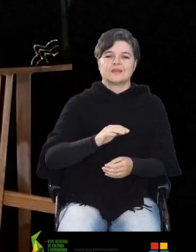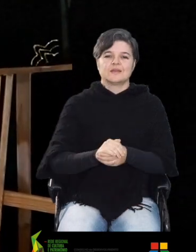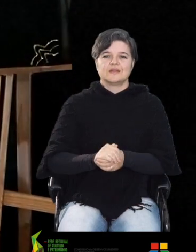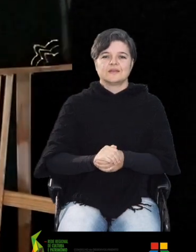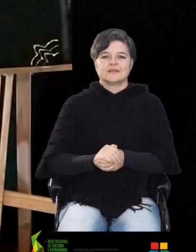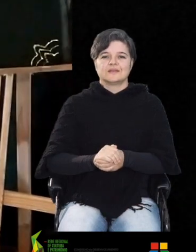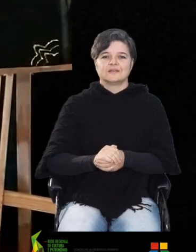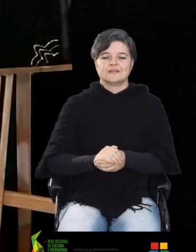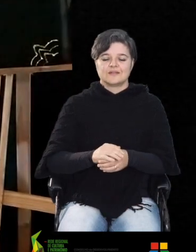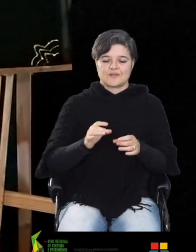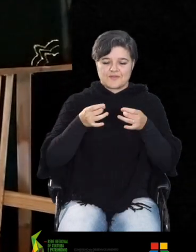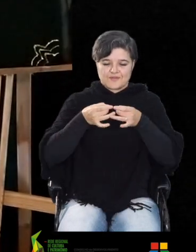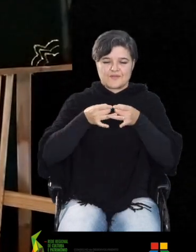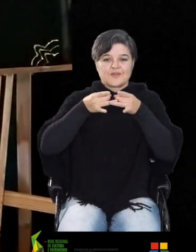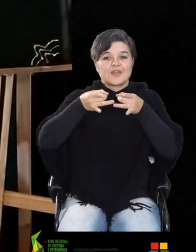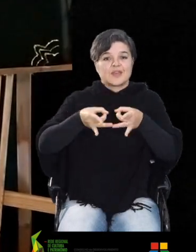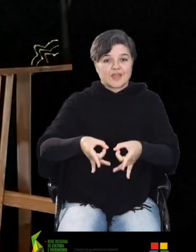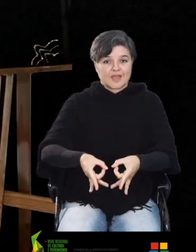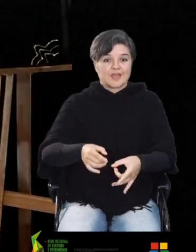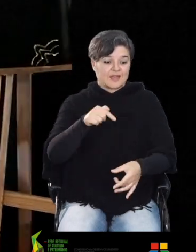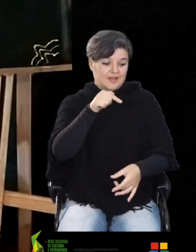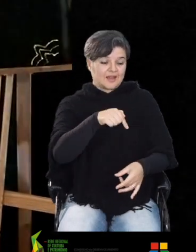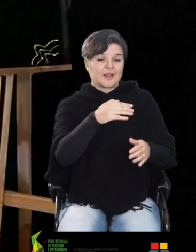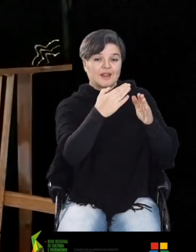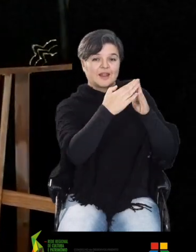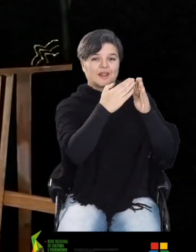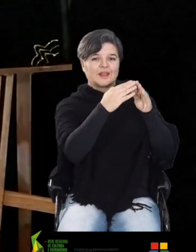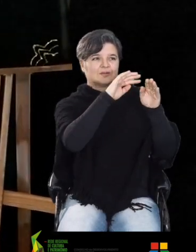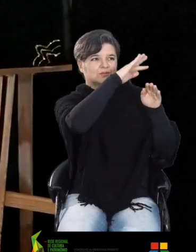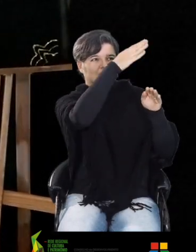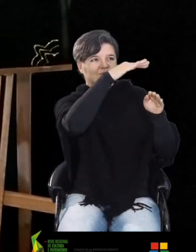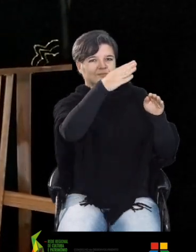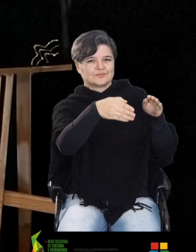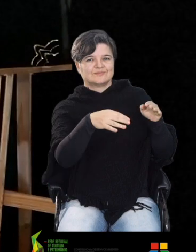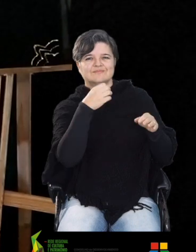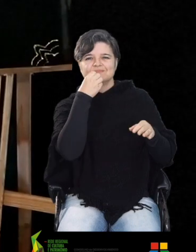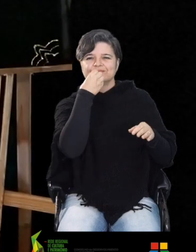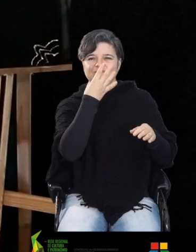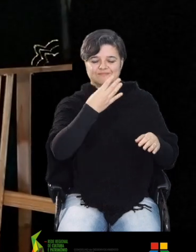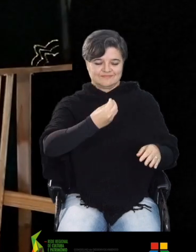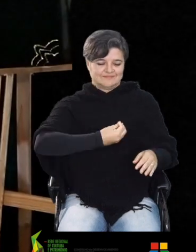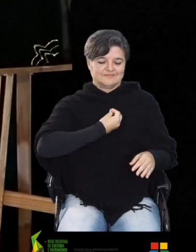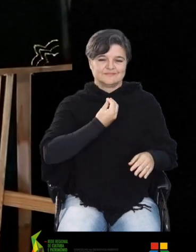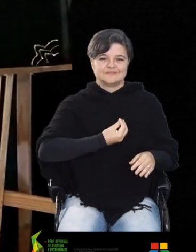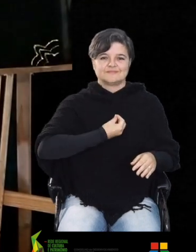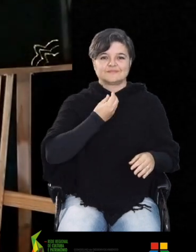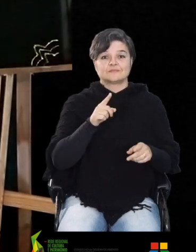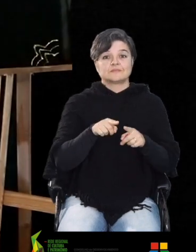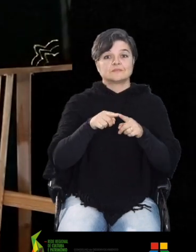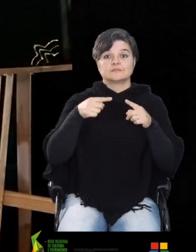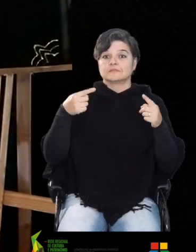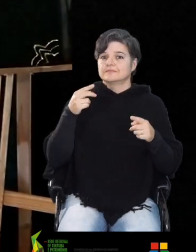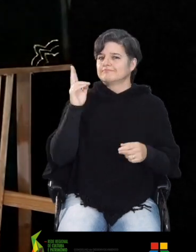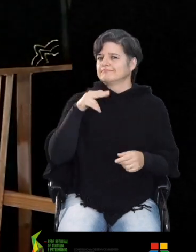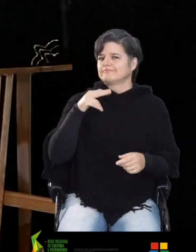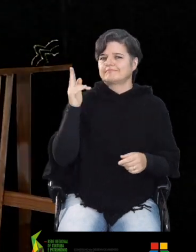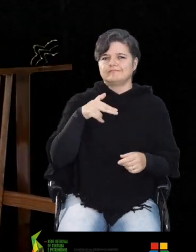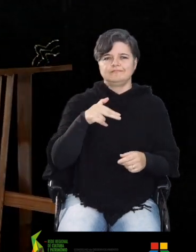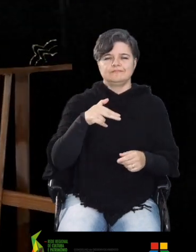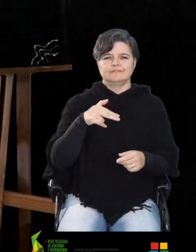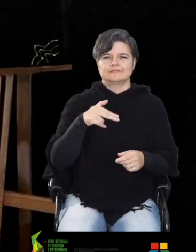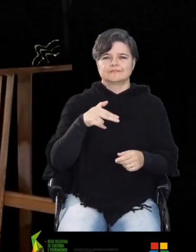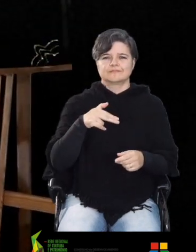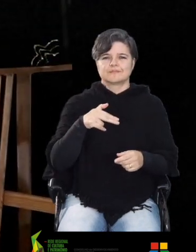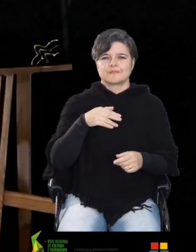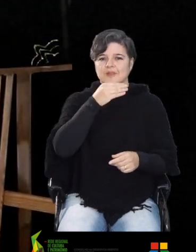ficar ah ah ah era um lugar bom de morar mas eles nunca